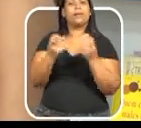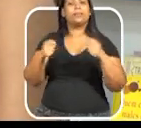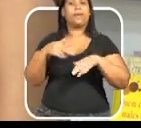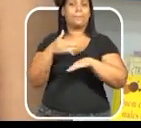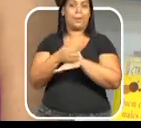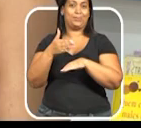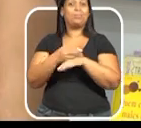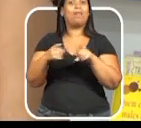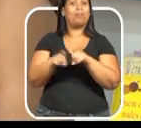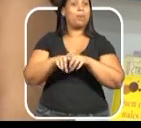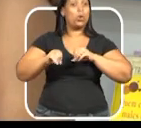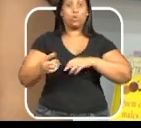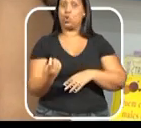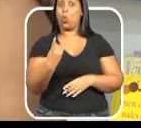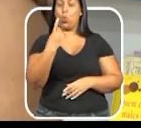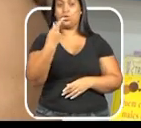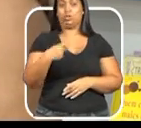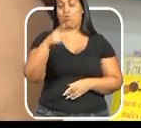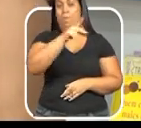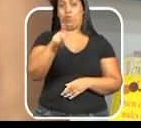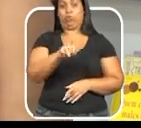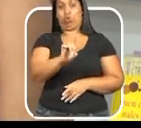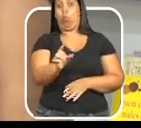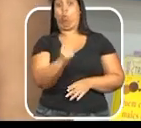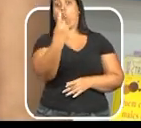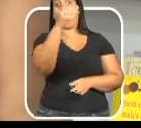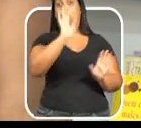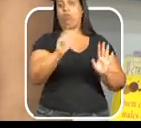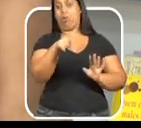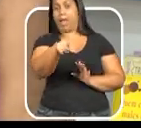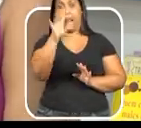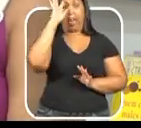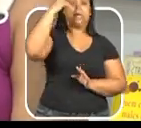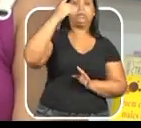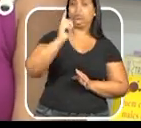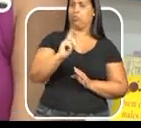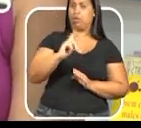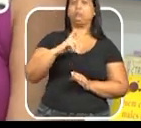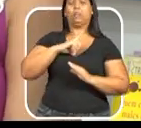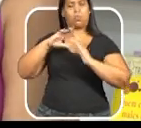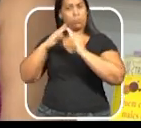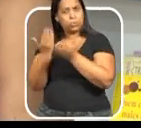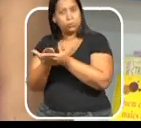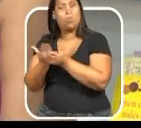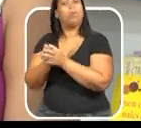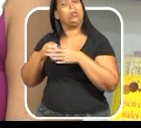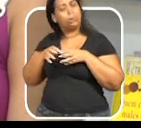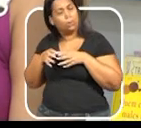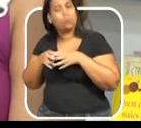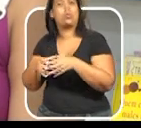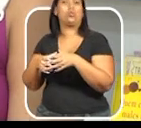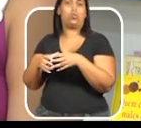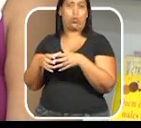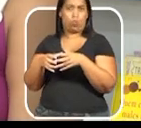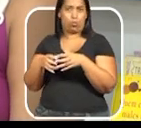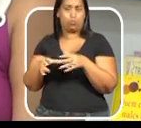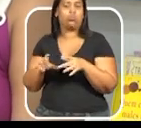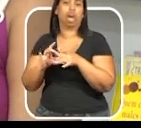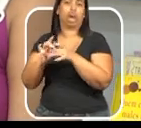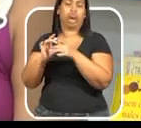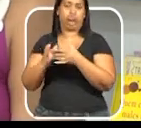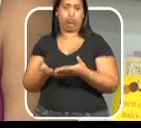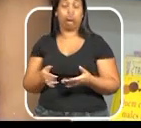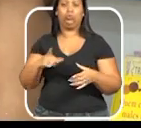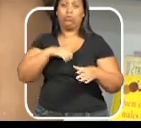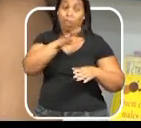participar, onde a educação não é única só do professor, não é só ele que decide, tem uma escola, tem uma equipe, tem